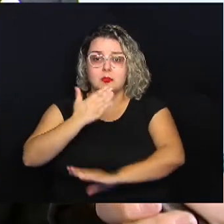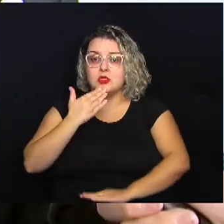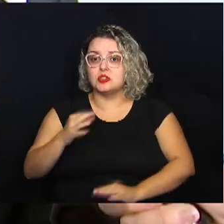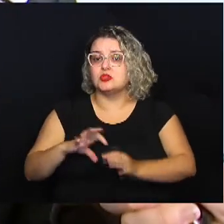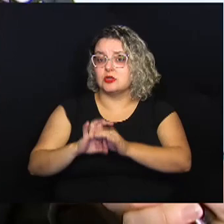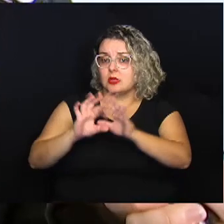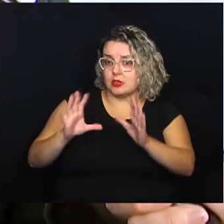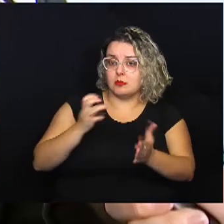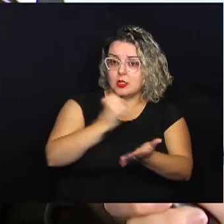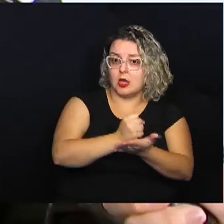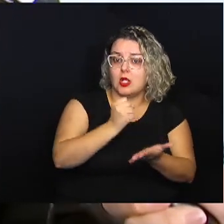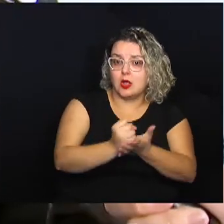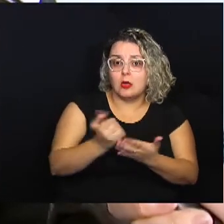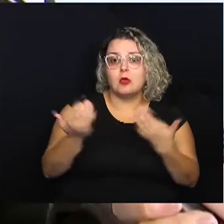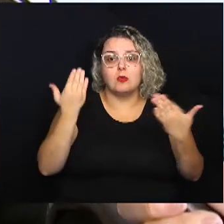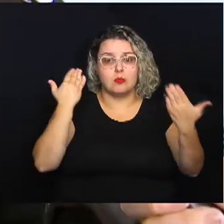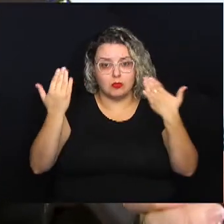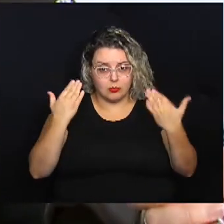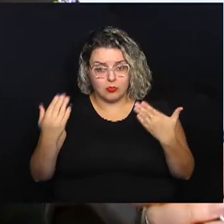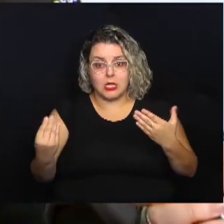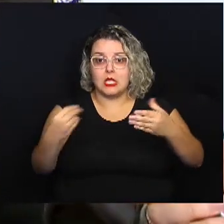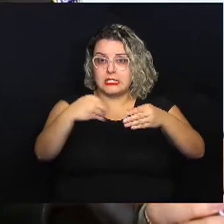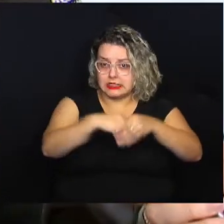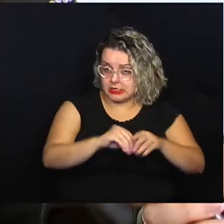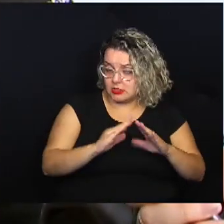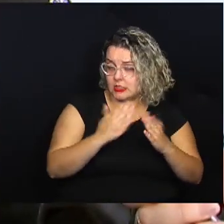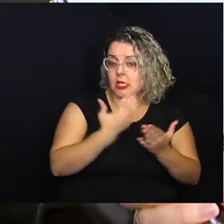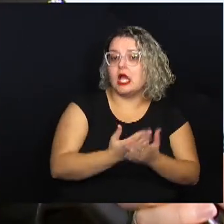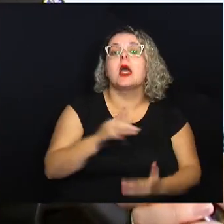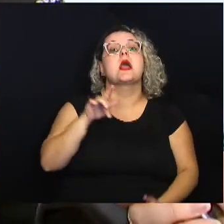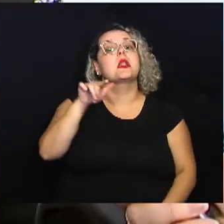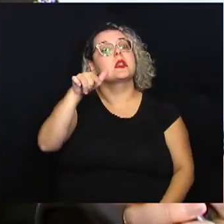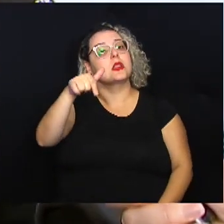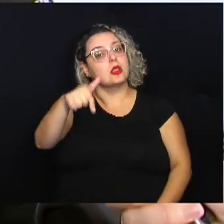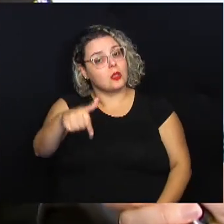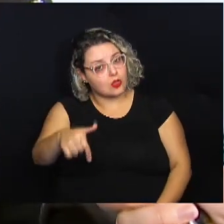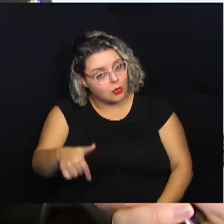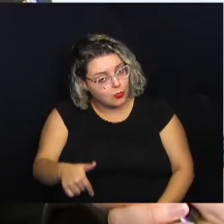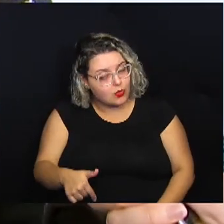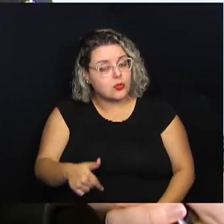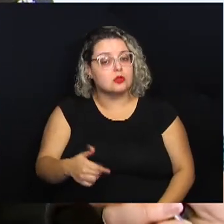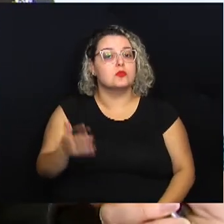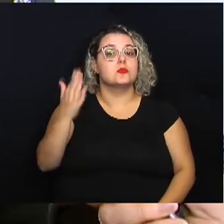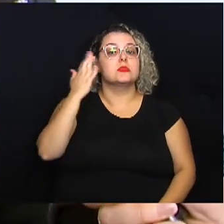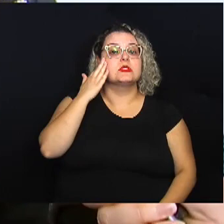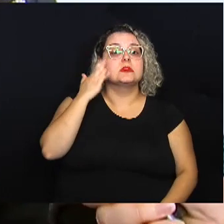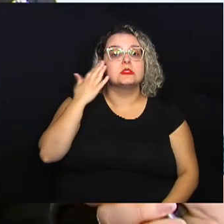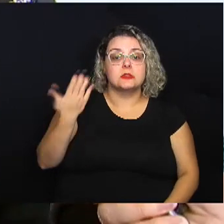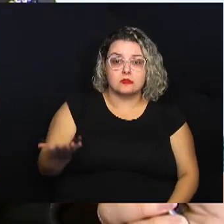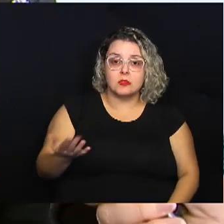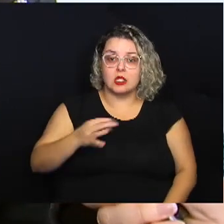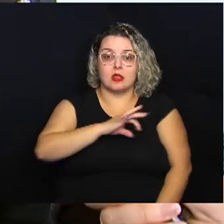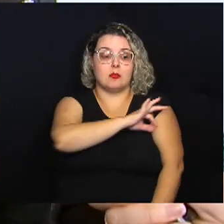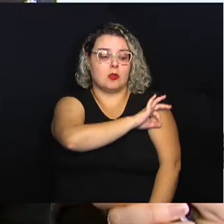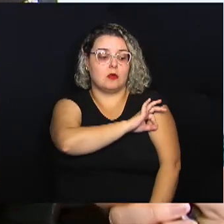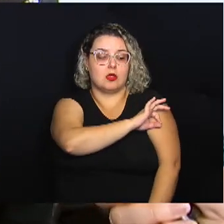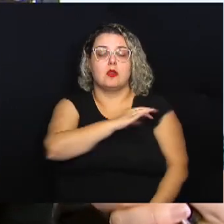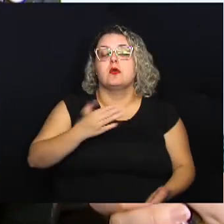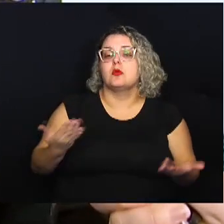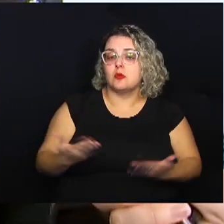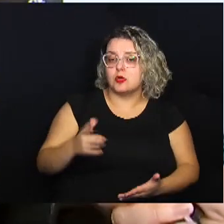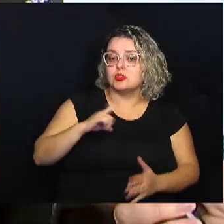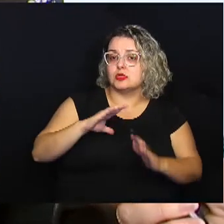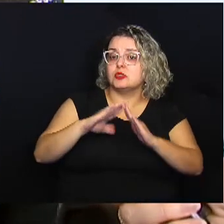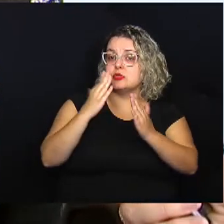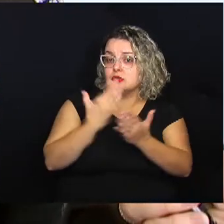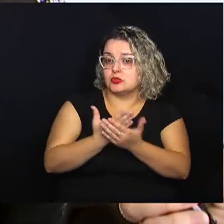a contratação de psicólogo para as escolas. A partir daí, nós iremos dimensionar a Prefeitura de Campinas hoje, contando com escolas